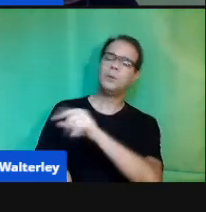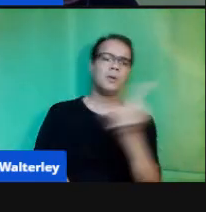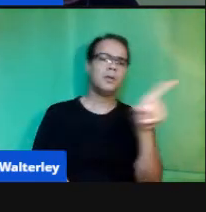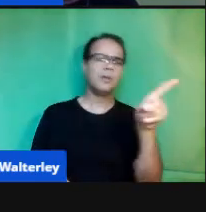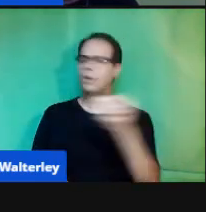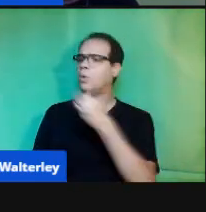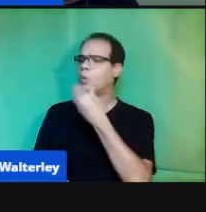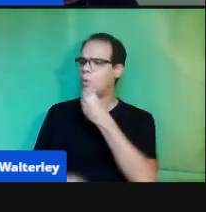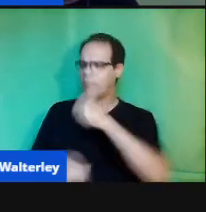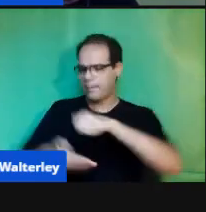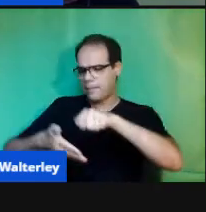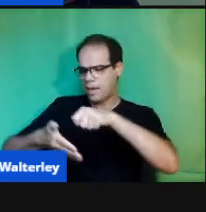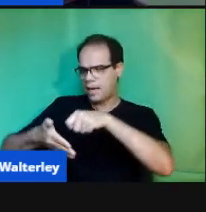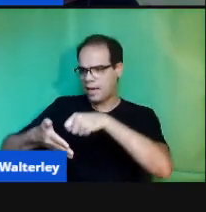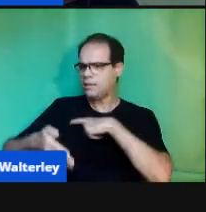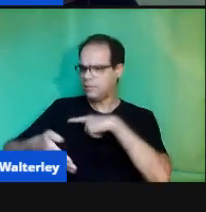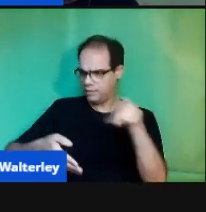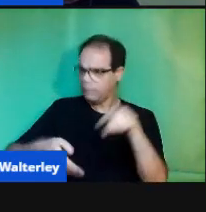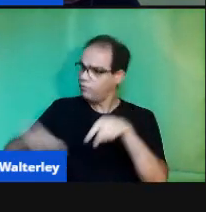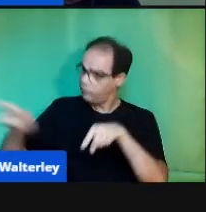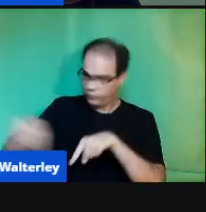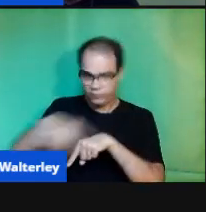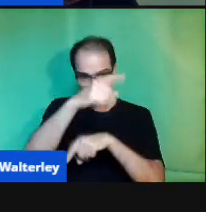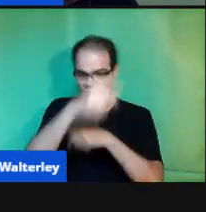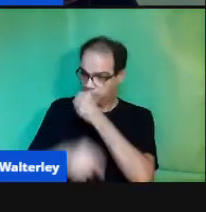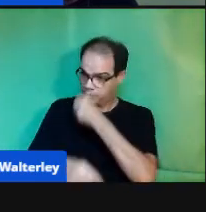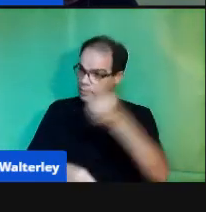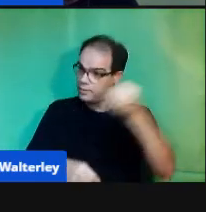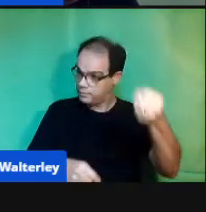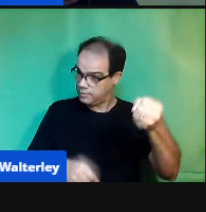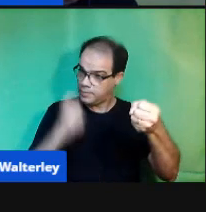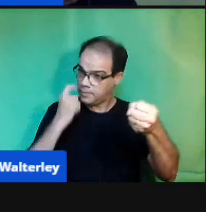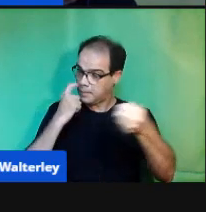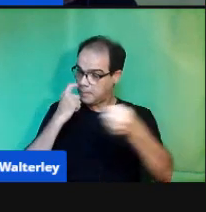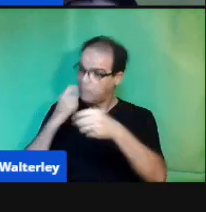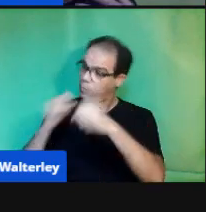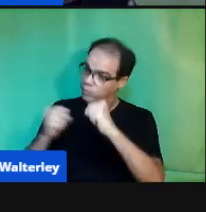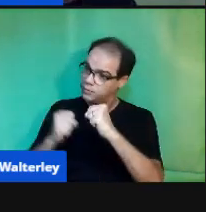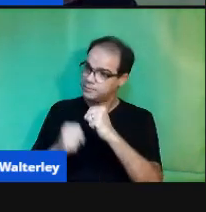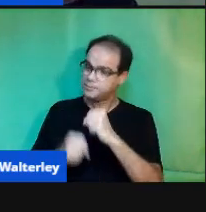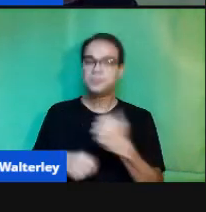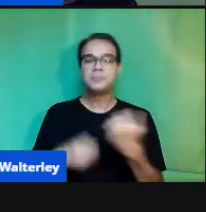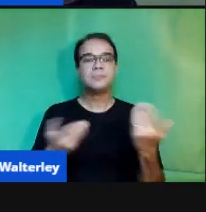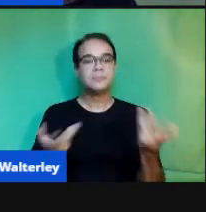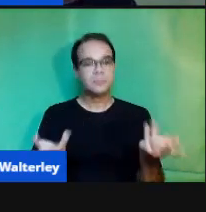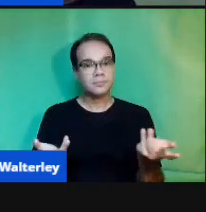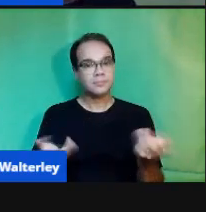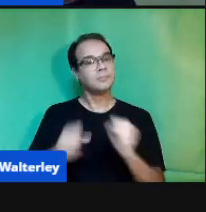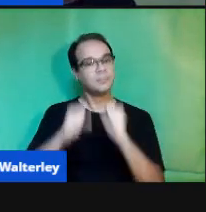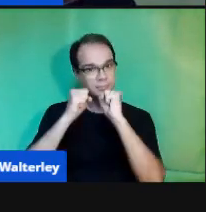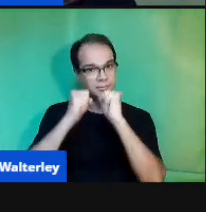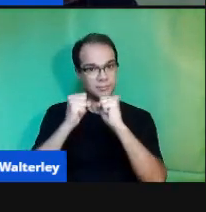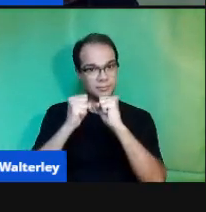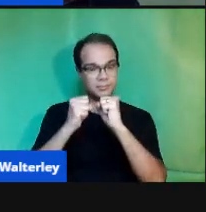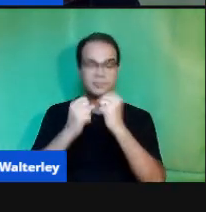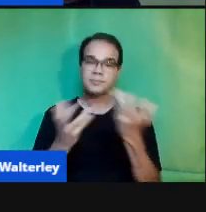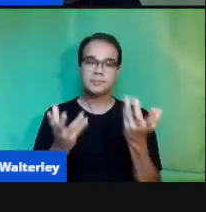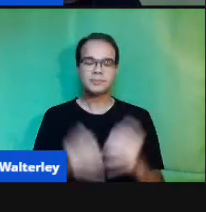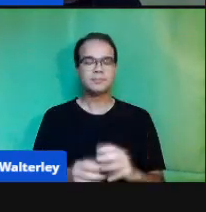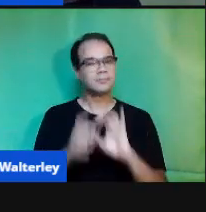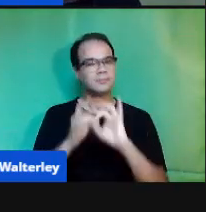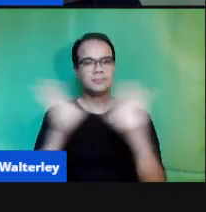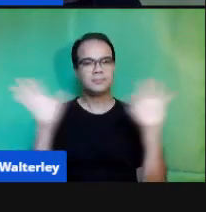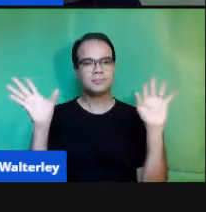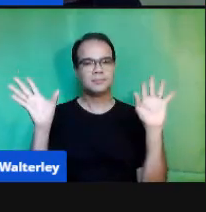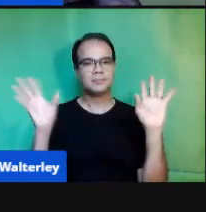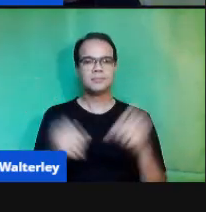e produtores audiovisuais e contar uma história sobre a semelhança e a diferença no processo criativo. É